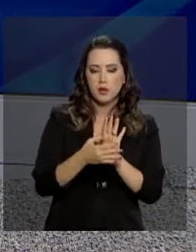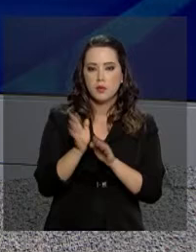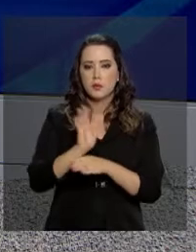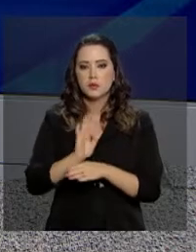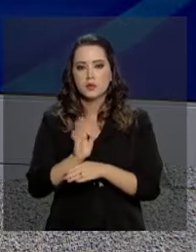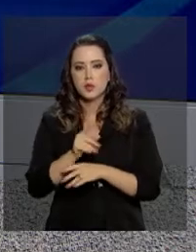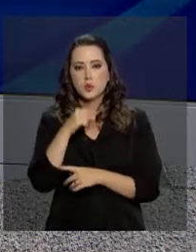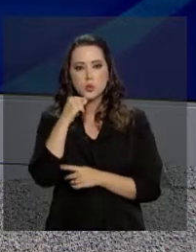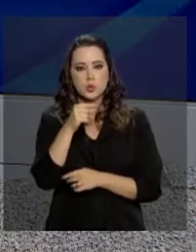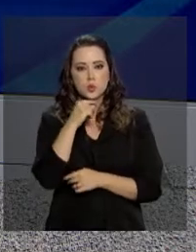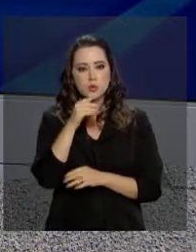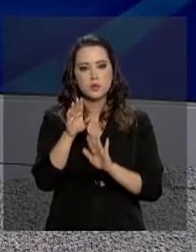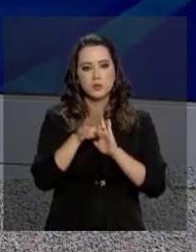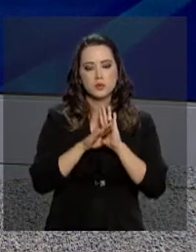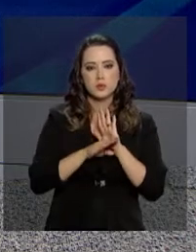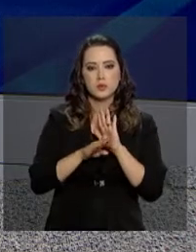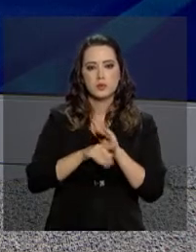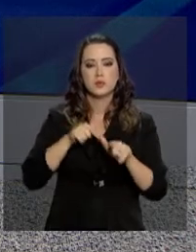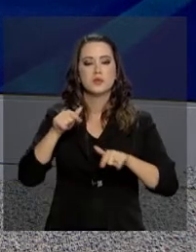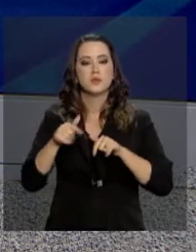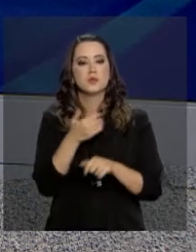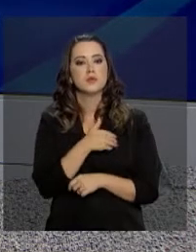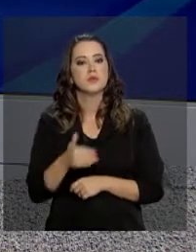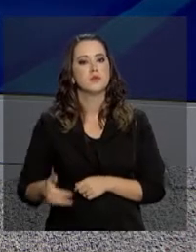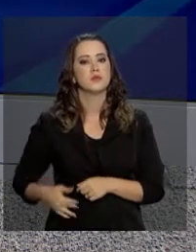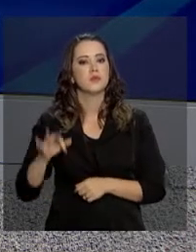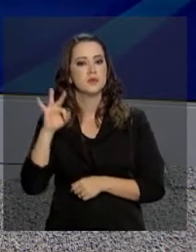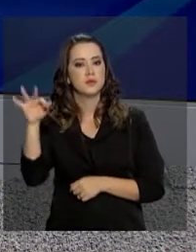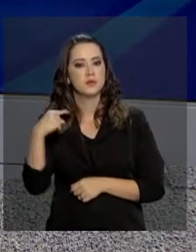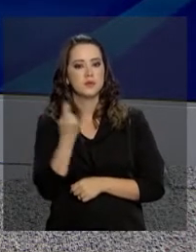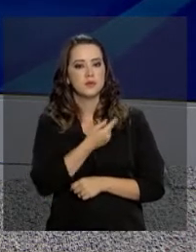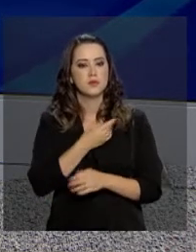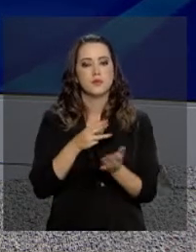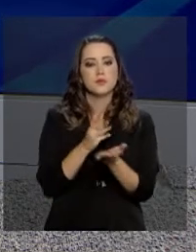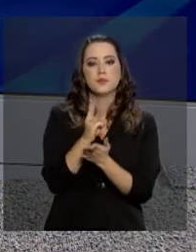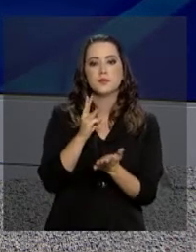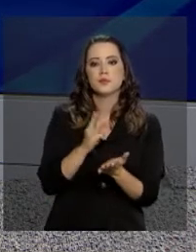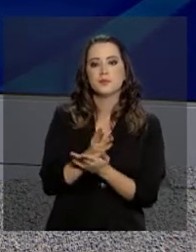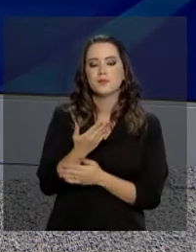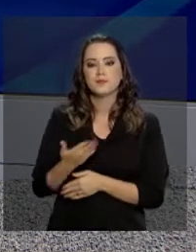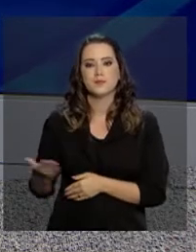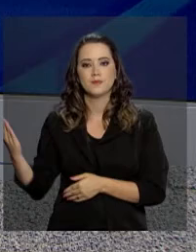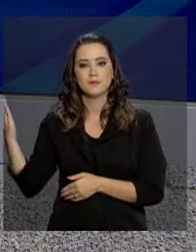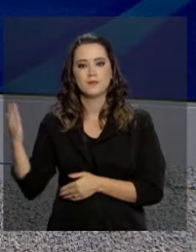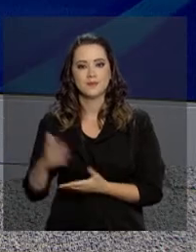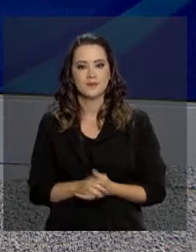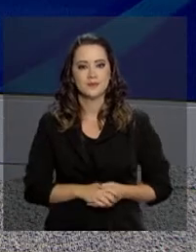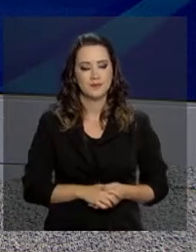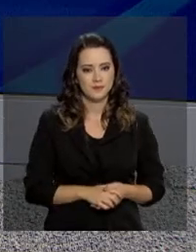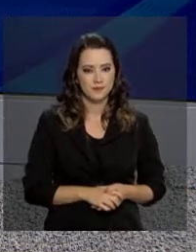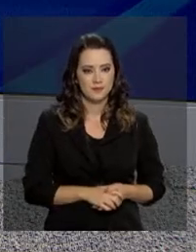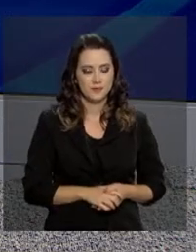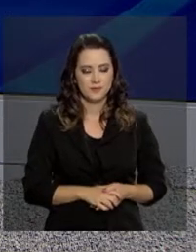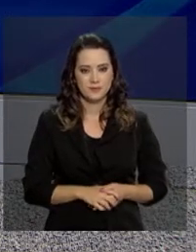sugestões de reportagens ou dúvidas sobre programas e ações do governo federal para o nosso WhatsApp. Anote aí o número